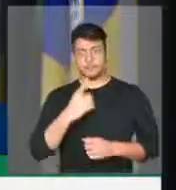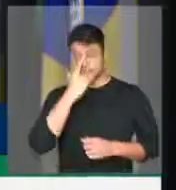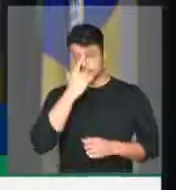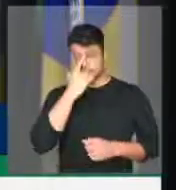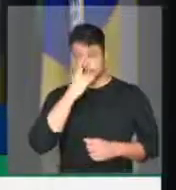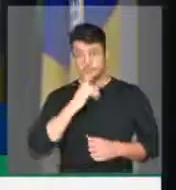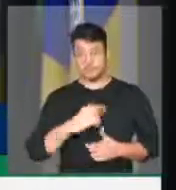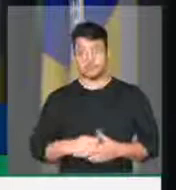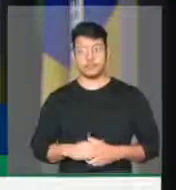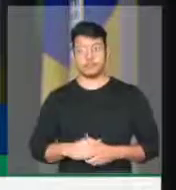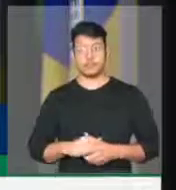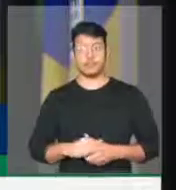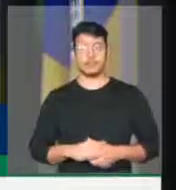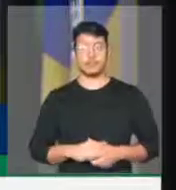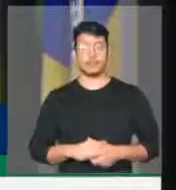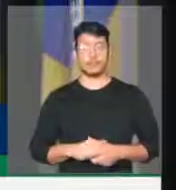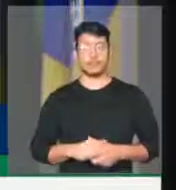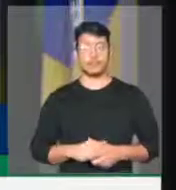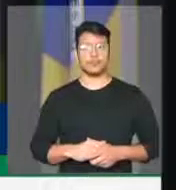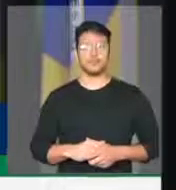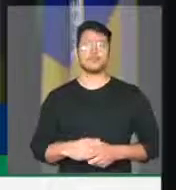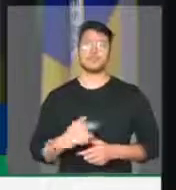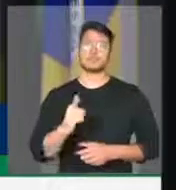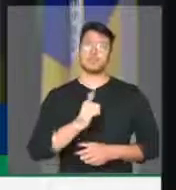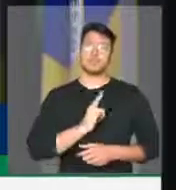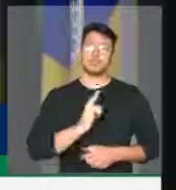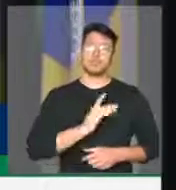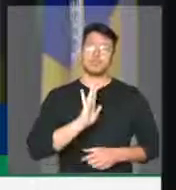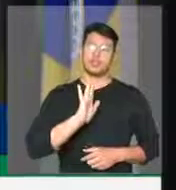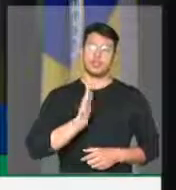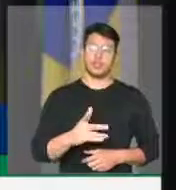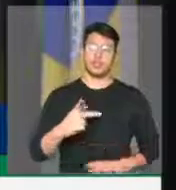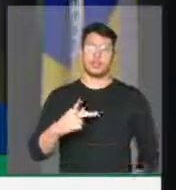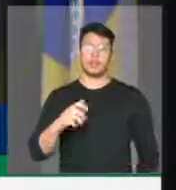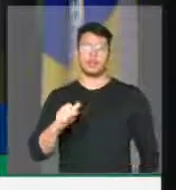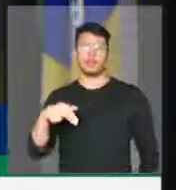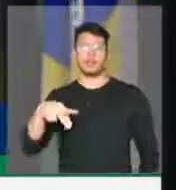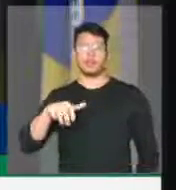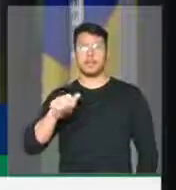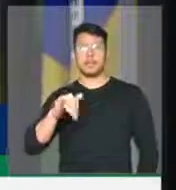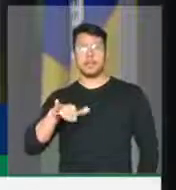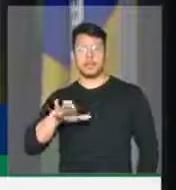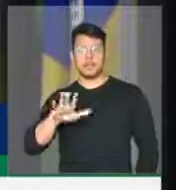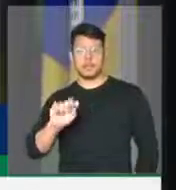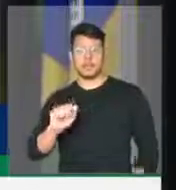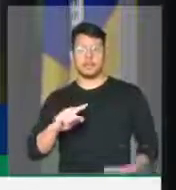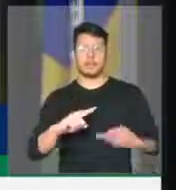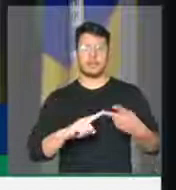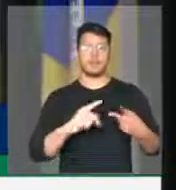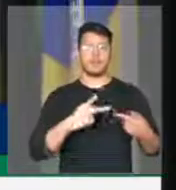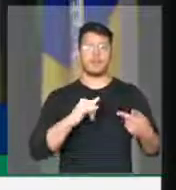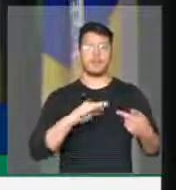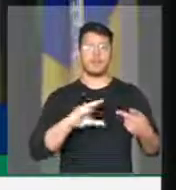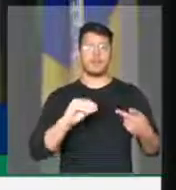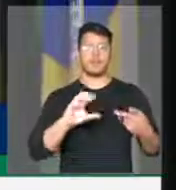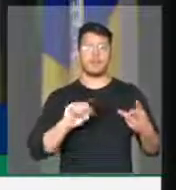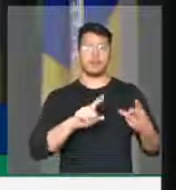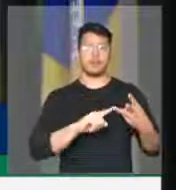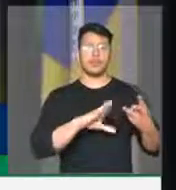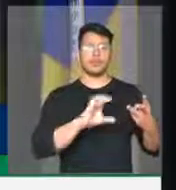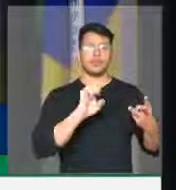Nós temos uma superintendência em Parnaíba, uma em Picos, outra em Teresina, agora em Bom Jesus, que vai envolver 65